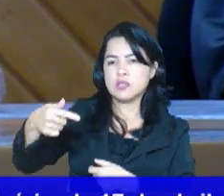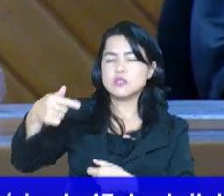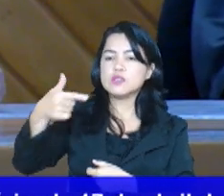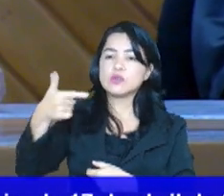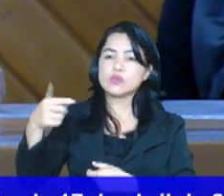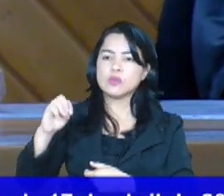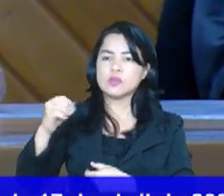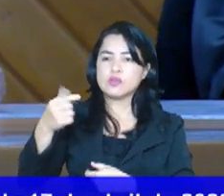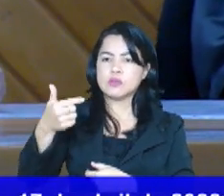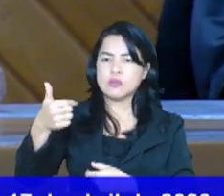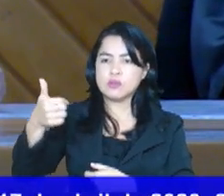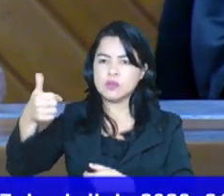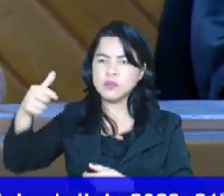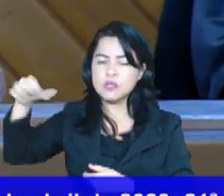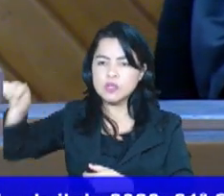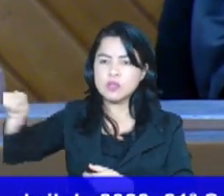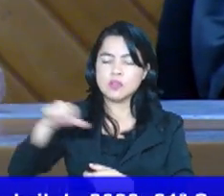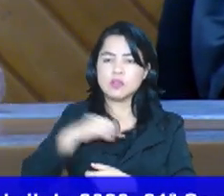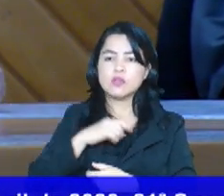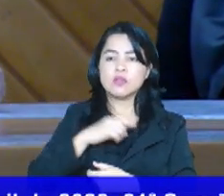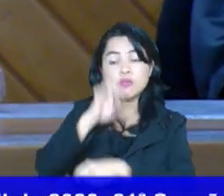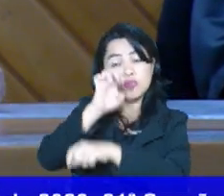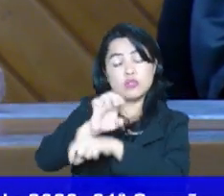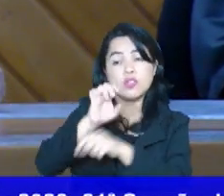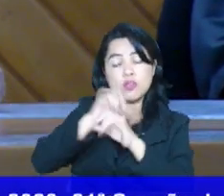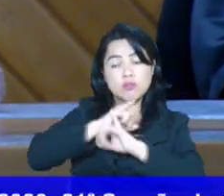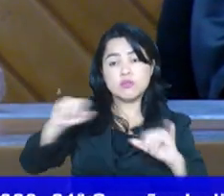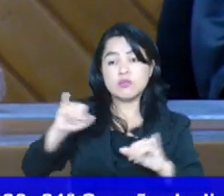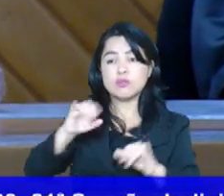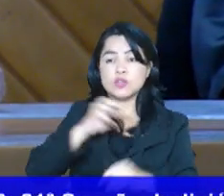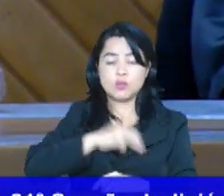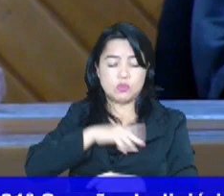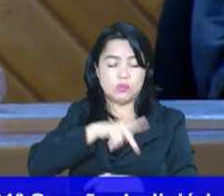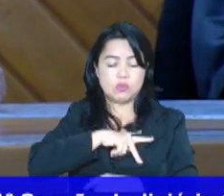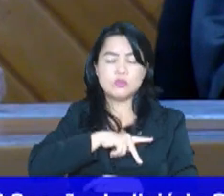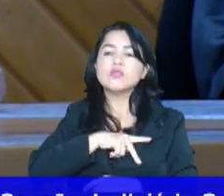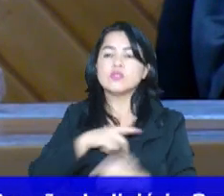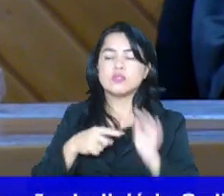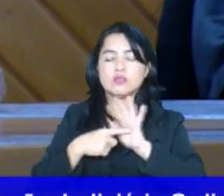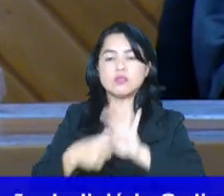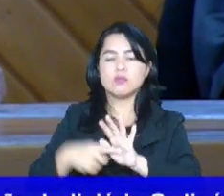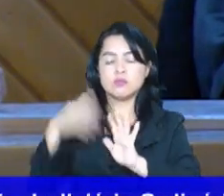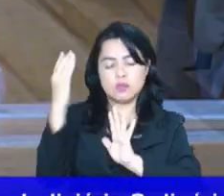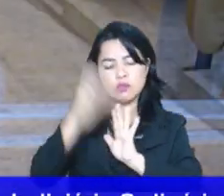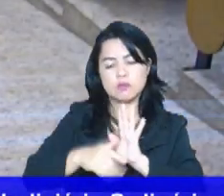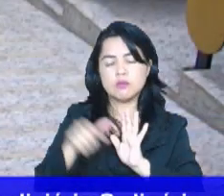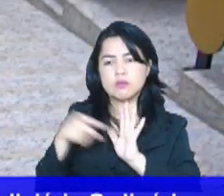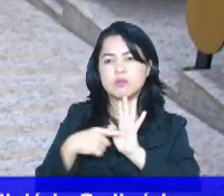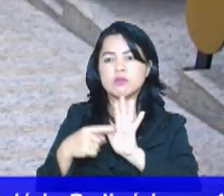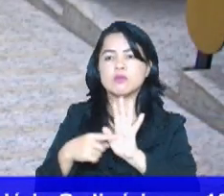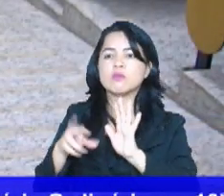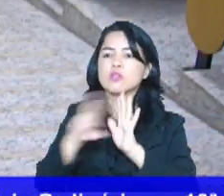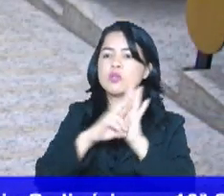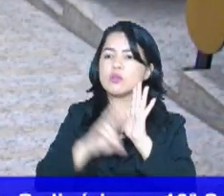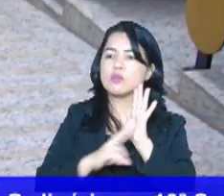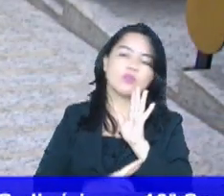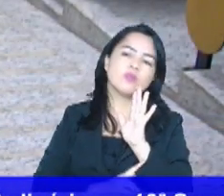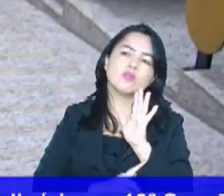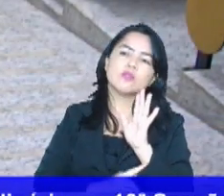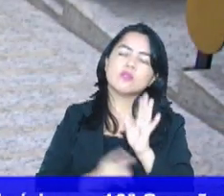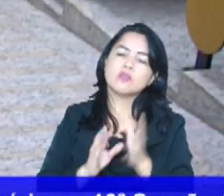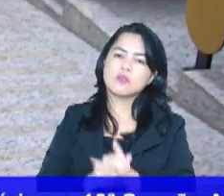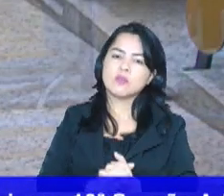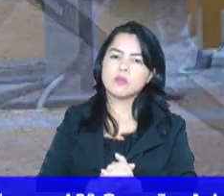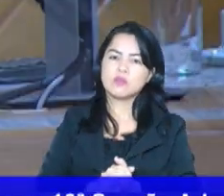23.607/2019. Instado a se manifestar, o Ministério Público Eleitoral também opinou pela aprovação com ressalva das contas. É o relatório. Relator, Ministério Público,